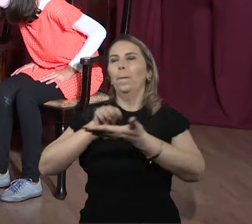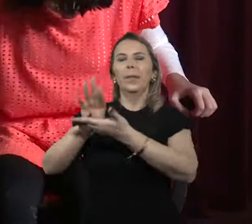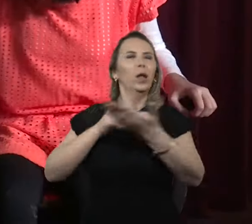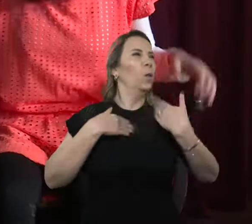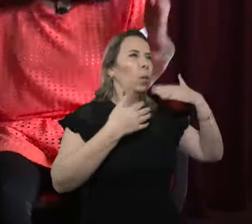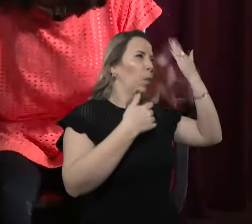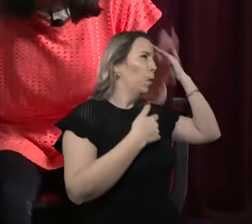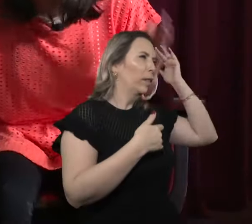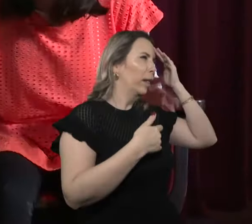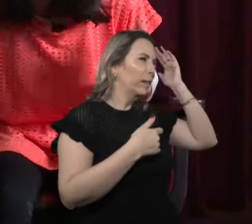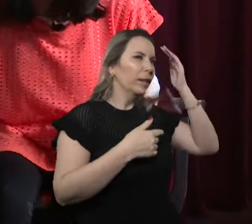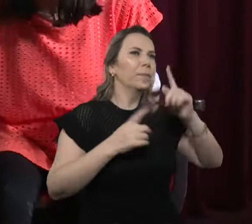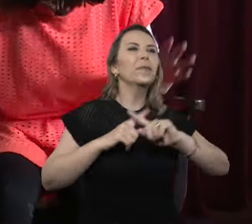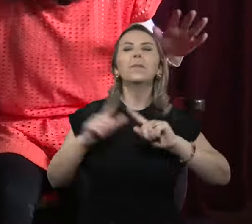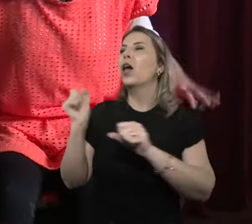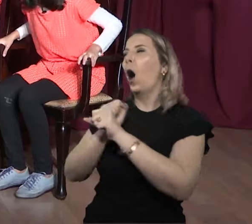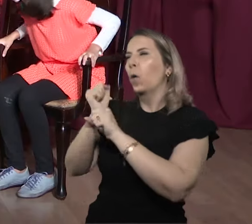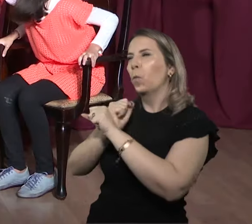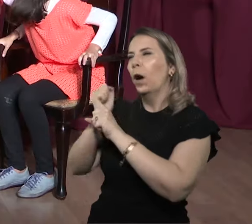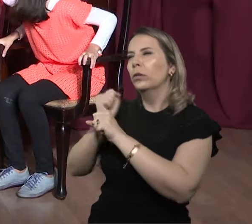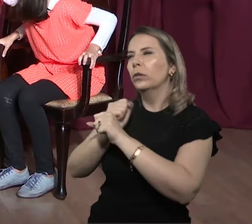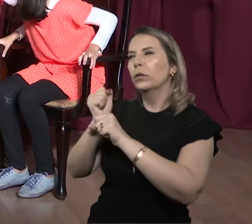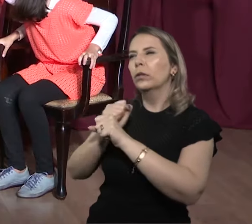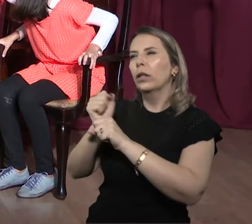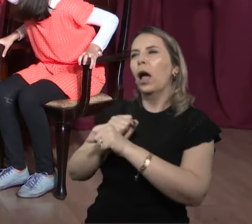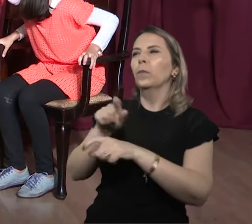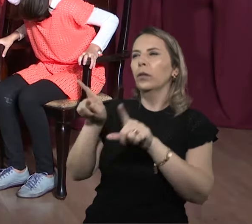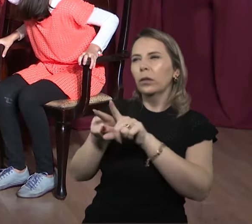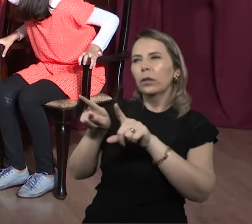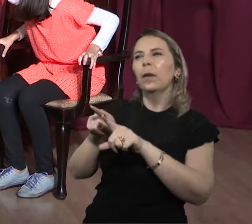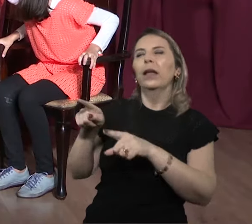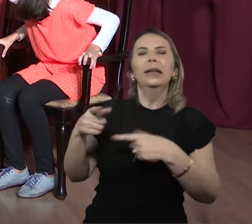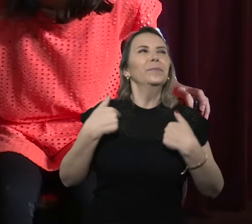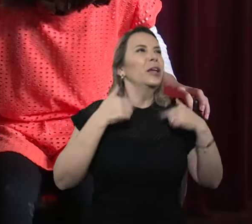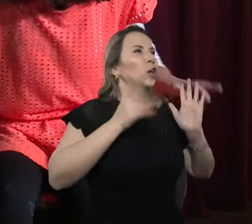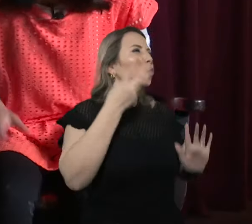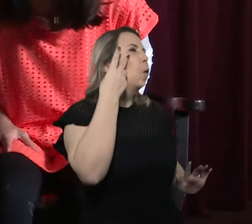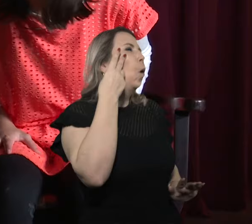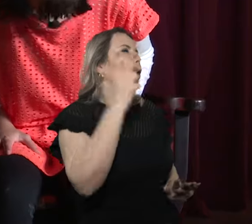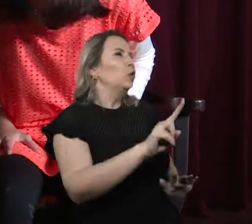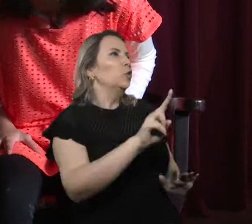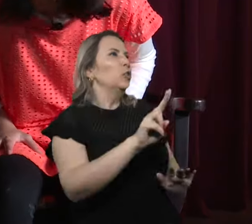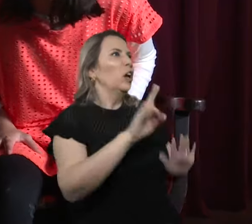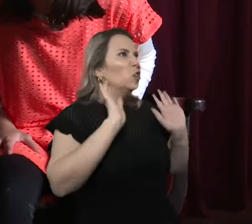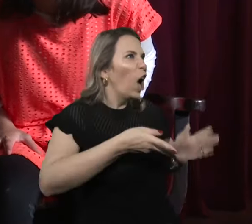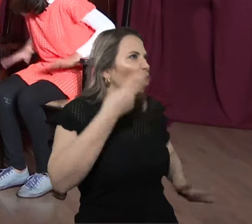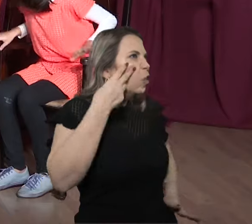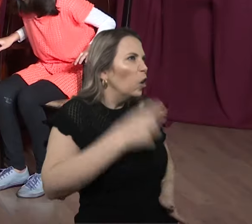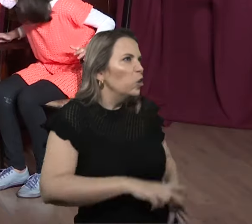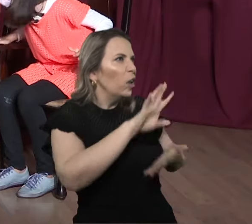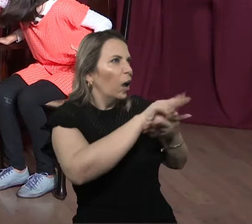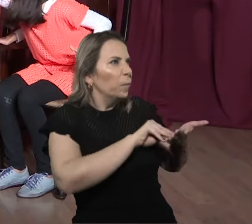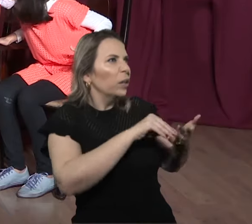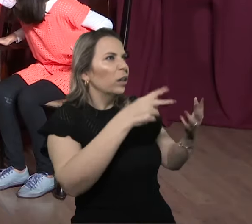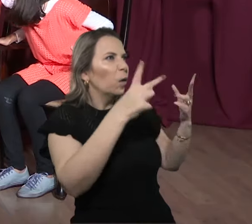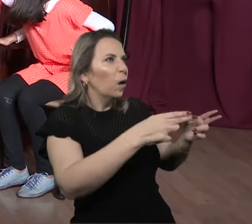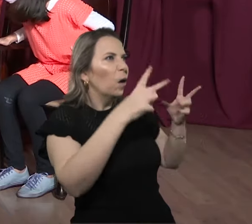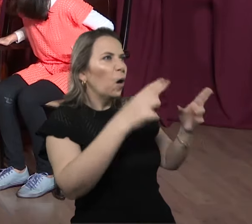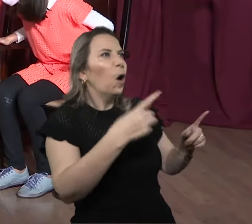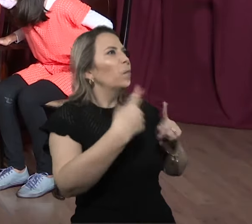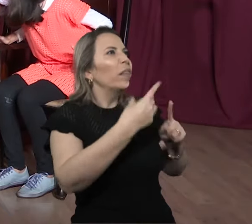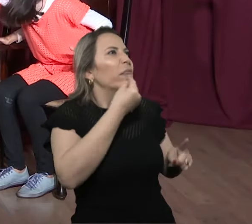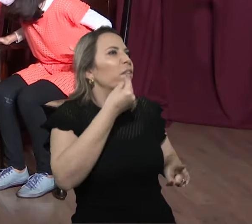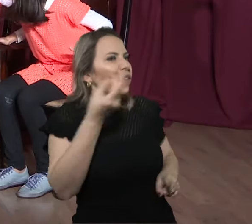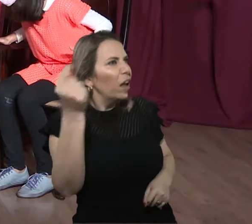quem. Não estou te entendendo. Mas há quanto tempo ela está te imitando? Há 2 dias atrás. Há dois dias